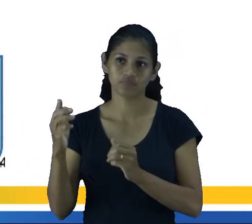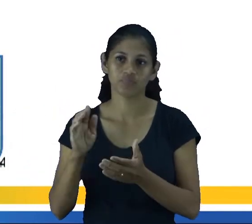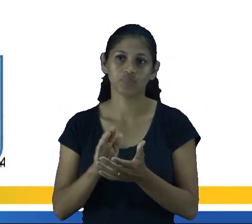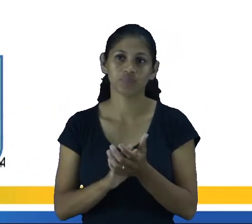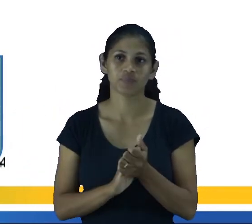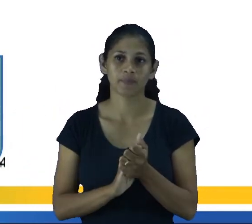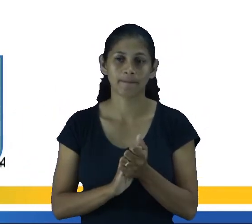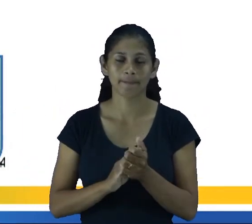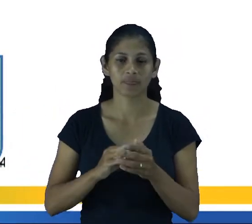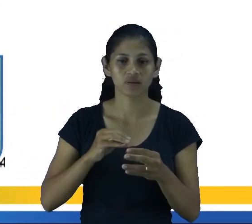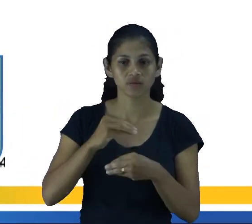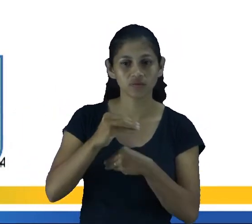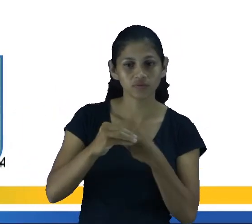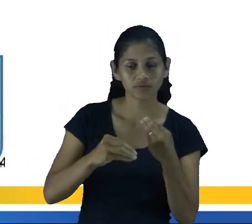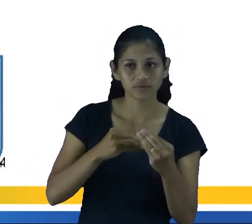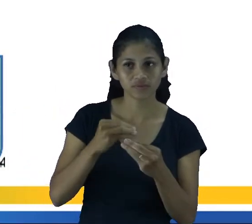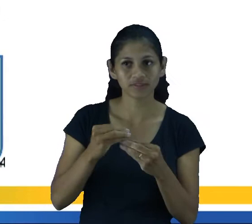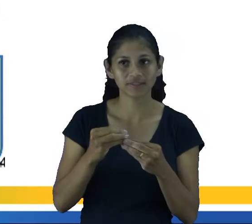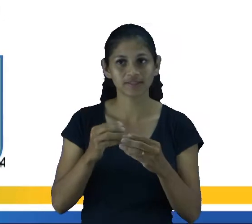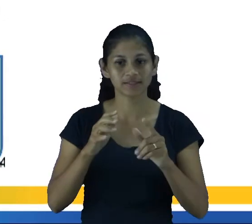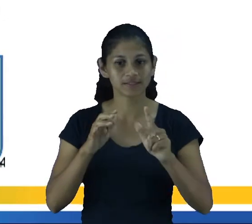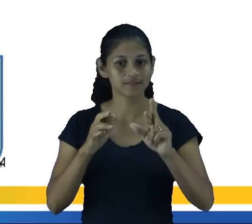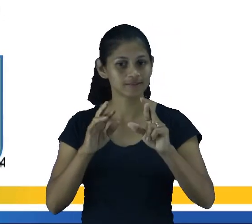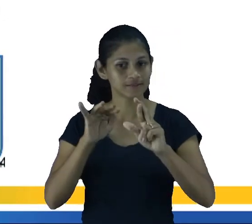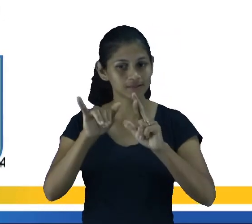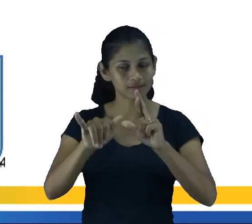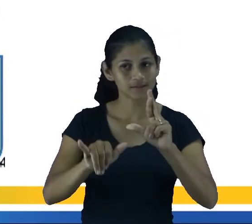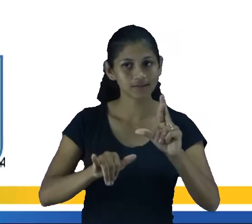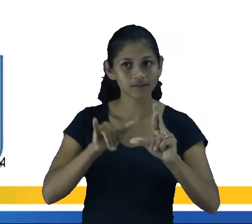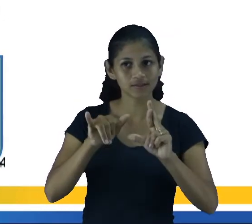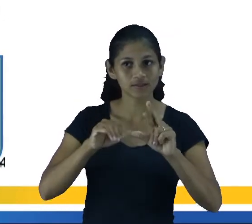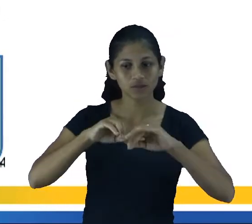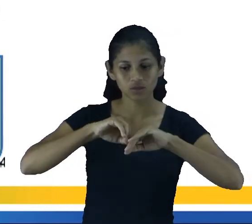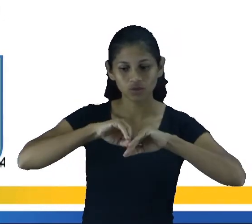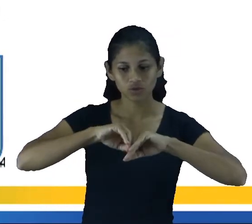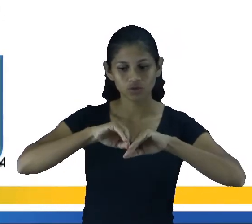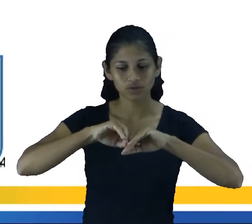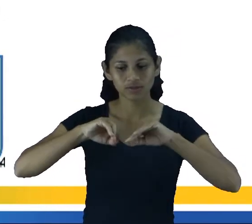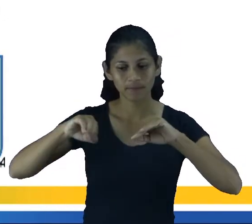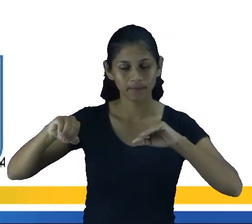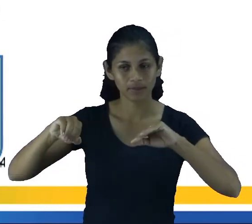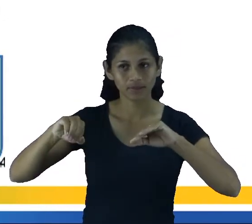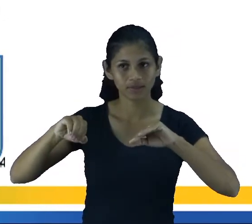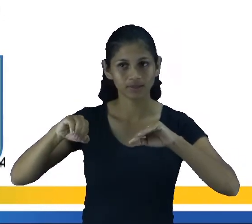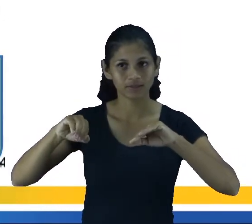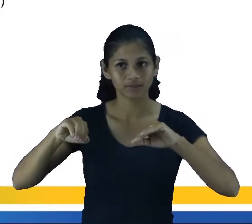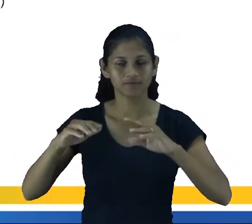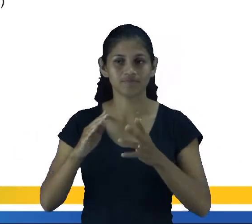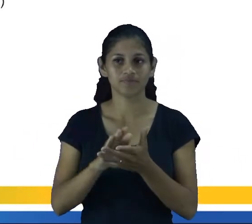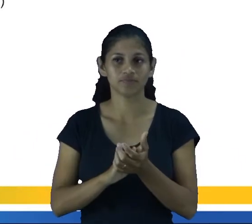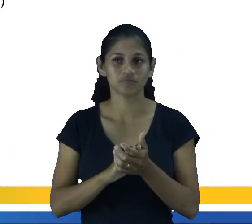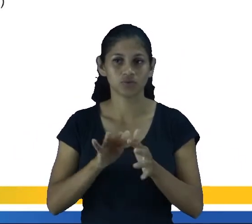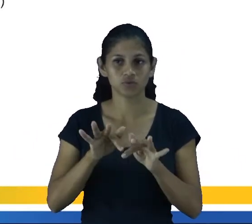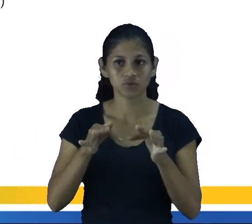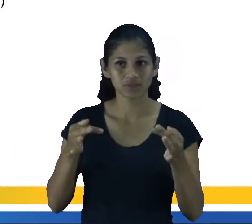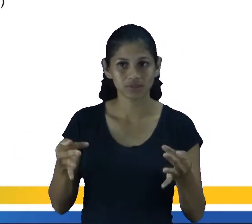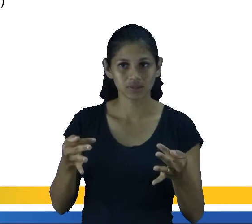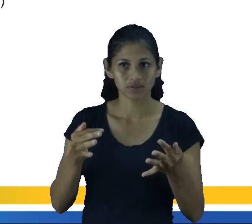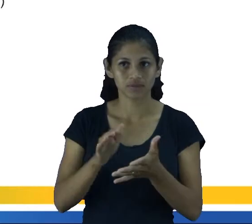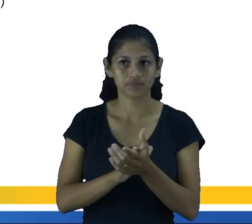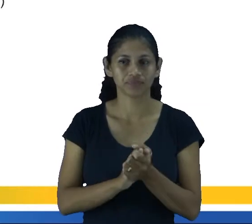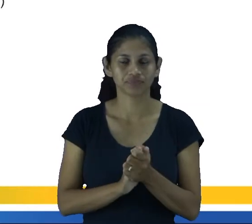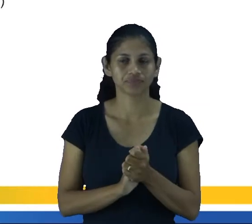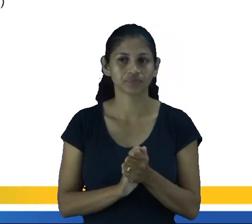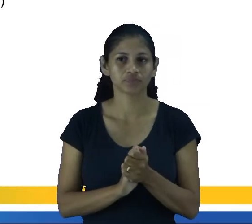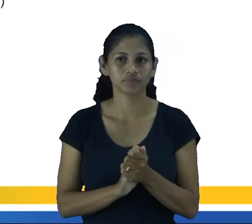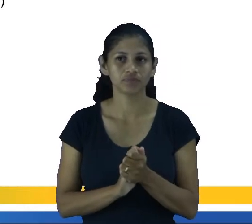vai reagir com uma composta, deslocando a substância composta para uma outra simples. Agora que o